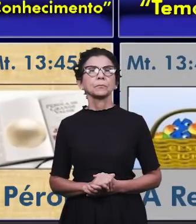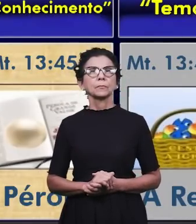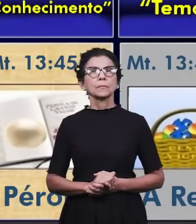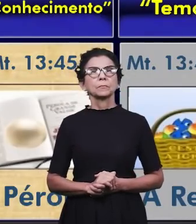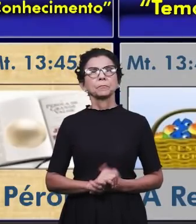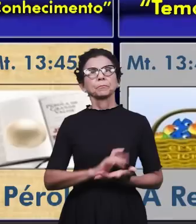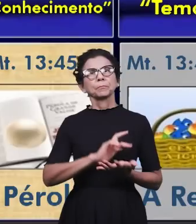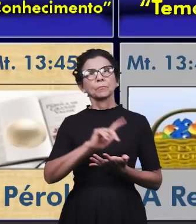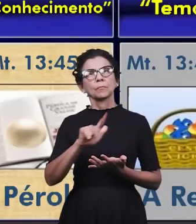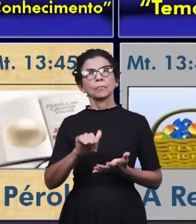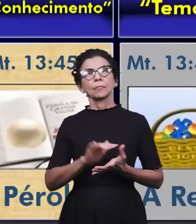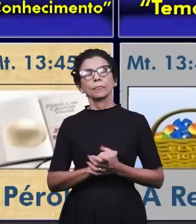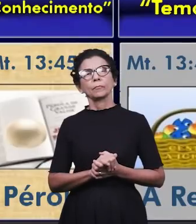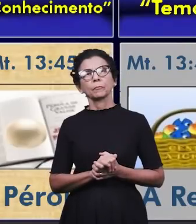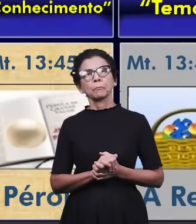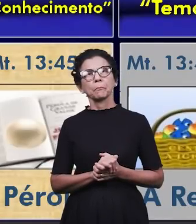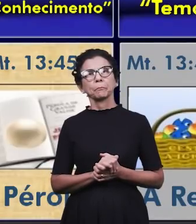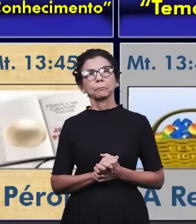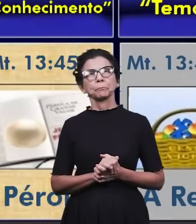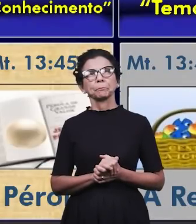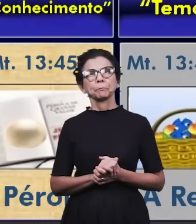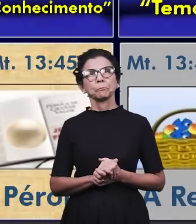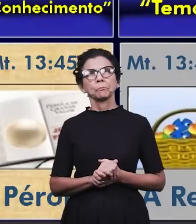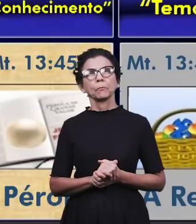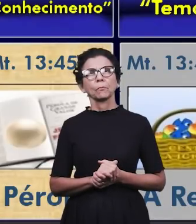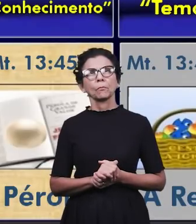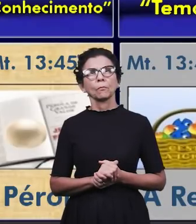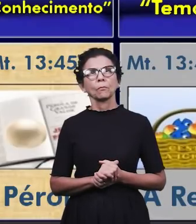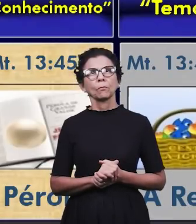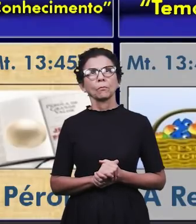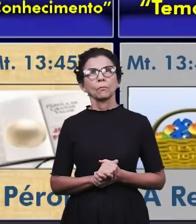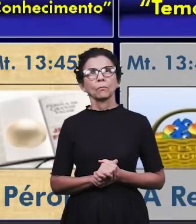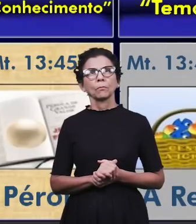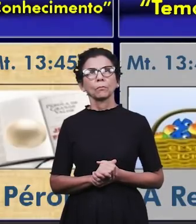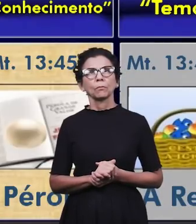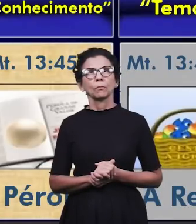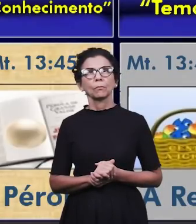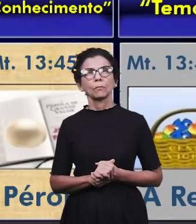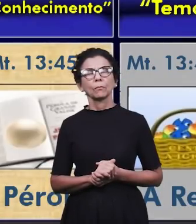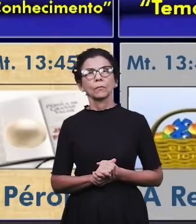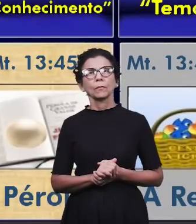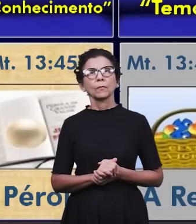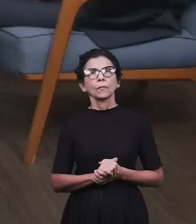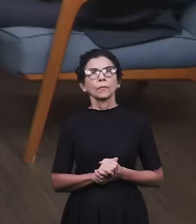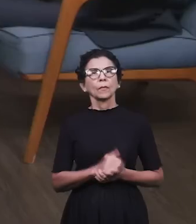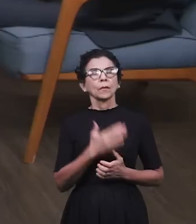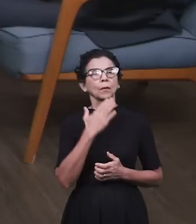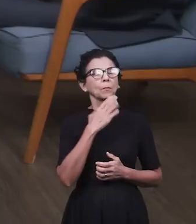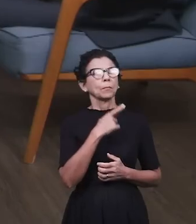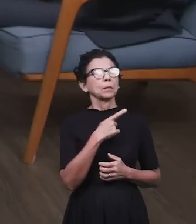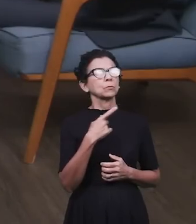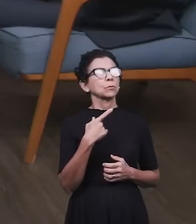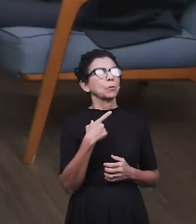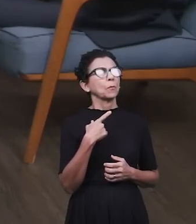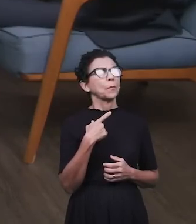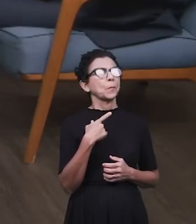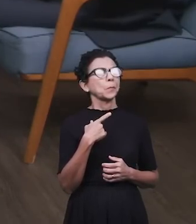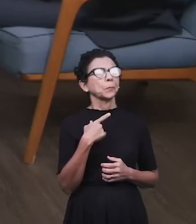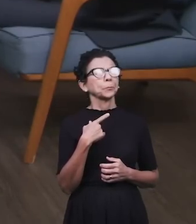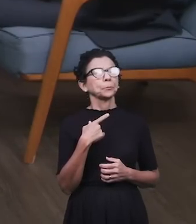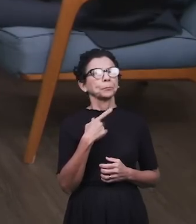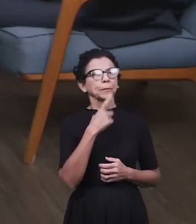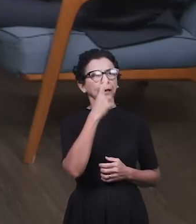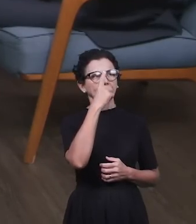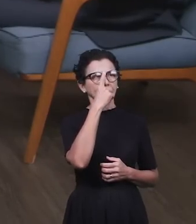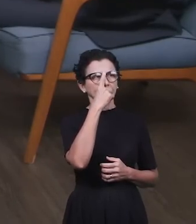diversas abordagens. E eu queria que vocês falassem um pouquinho, Daniel, por gentileza,